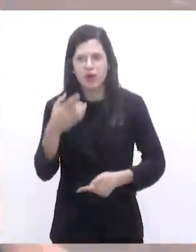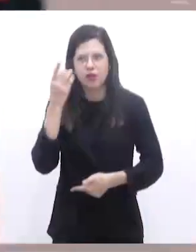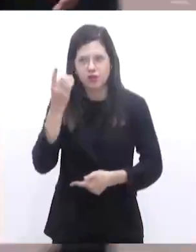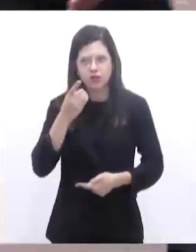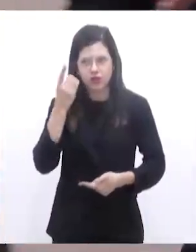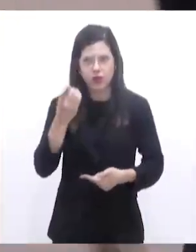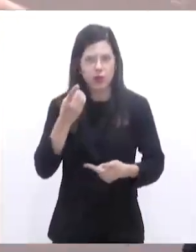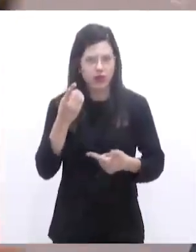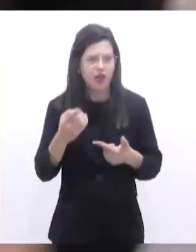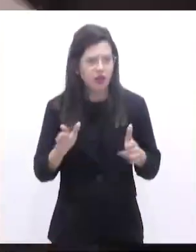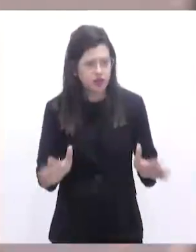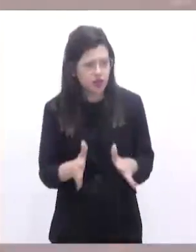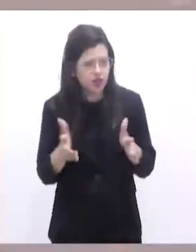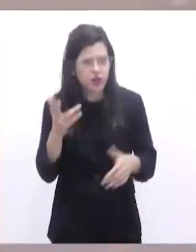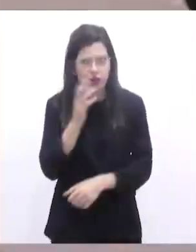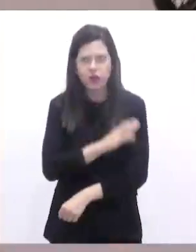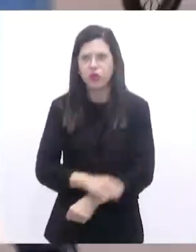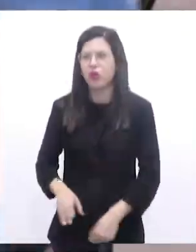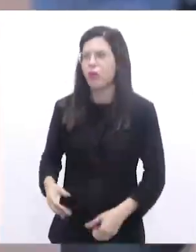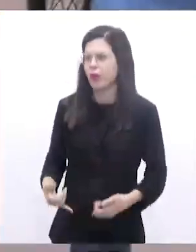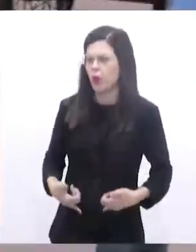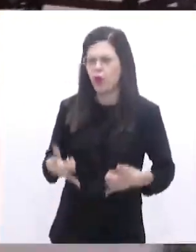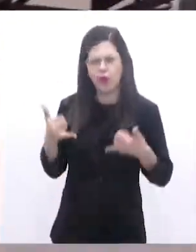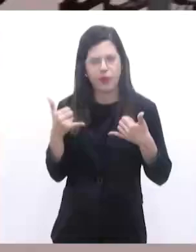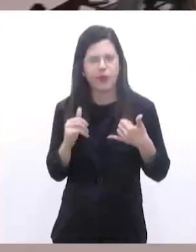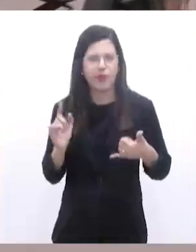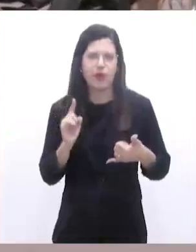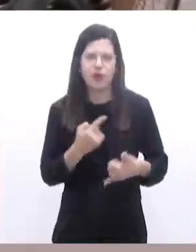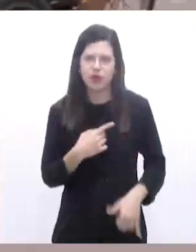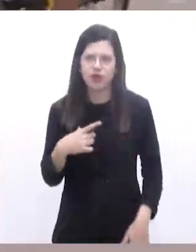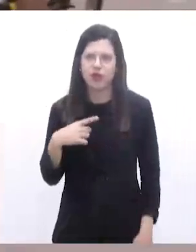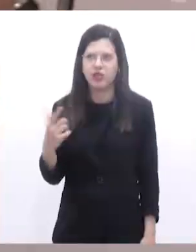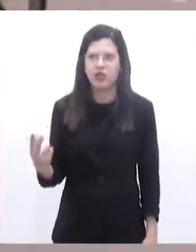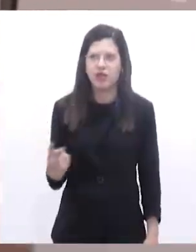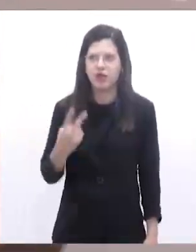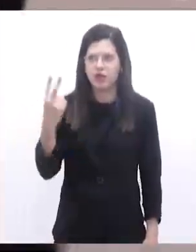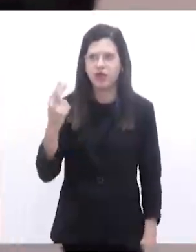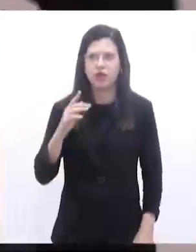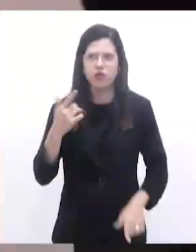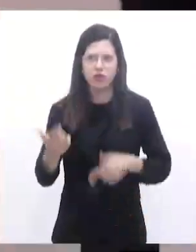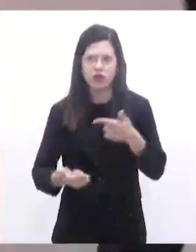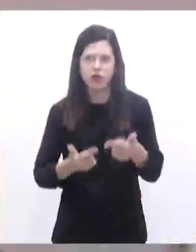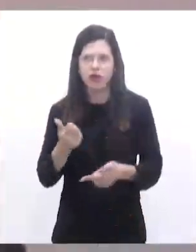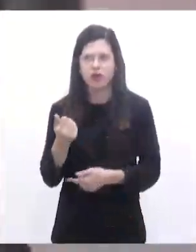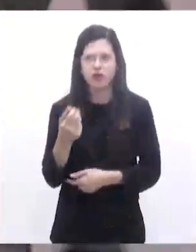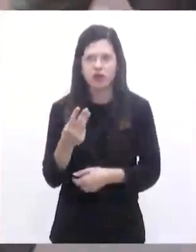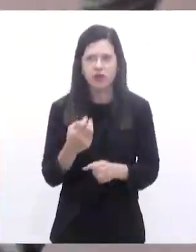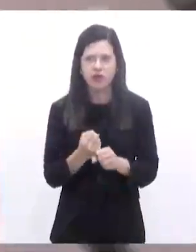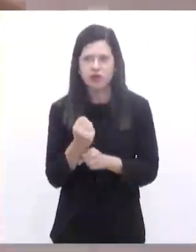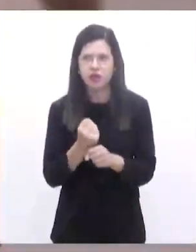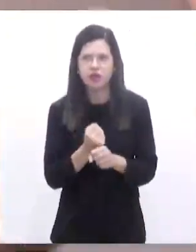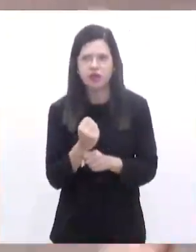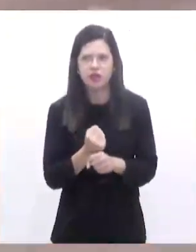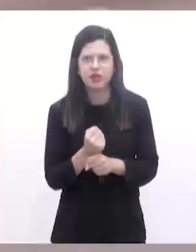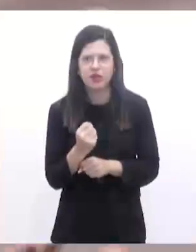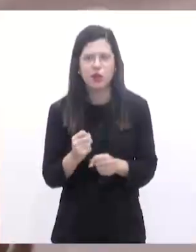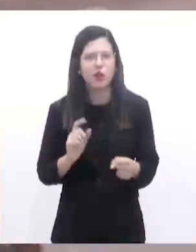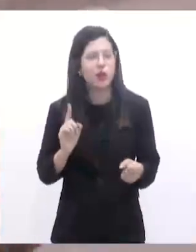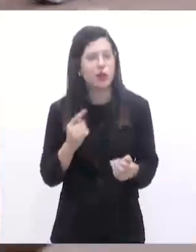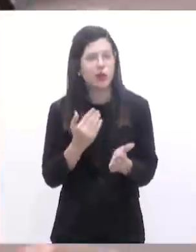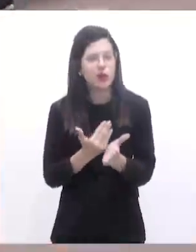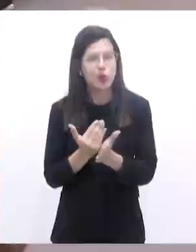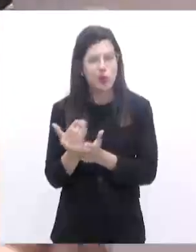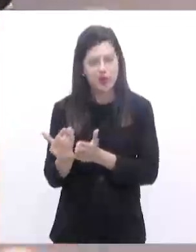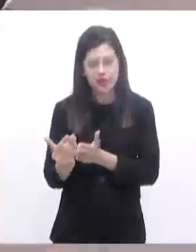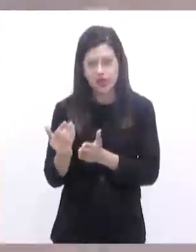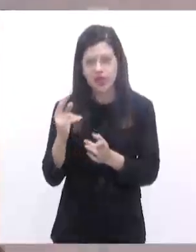cultura? É uma honra pra gente ter esse reconhecimento, né? Como eu falei, é um trabalho já de 13 anos. Quando a gente começou,